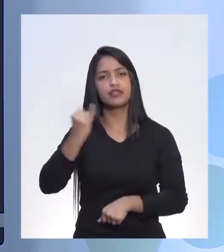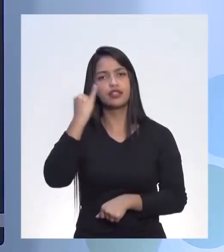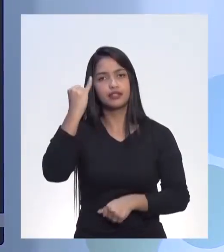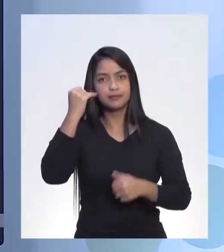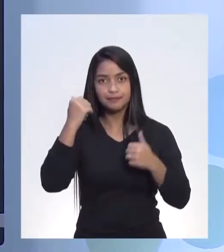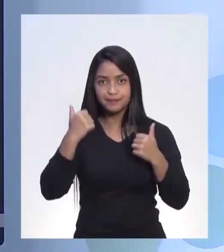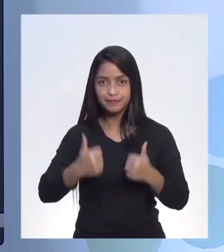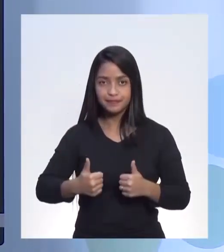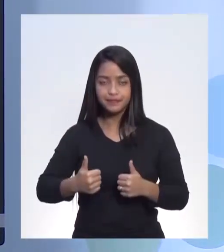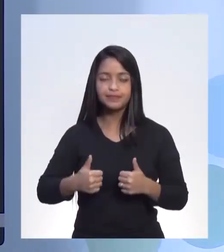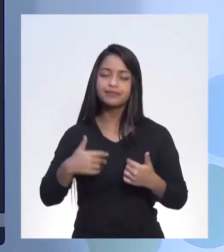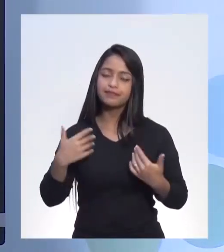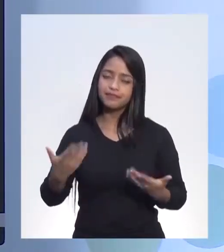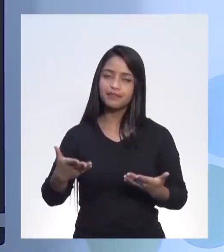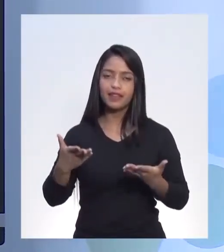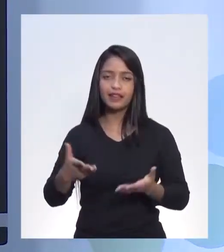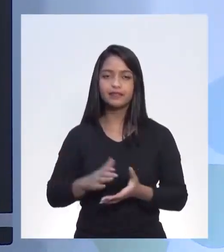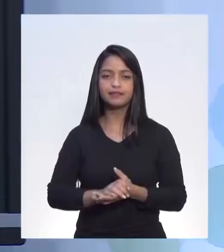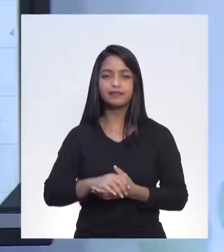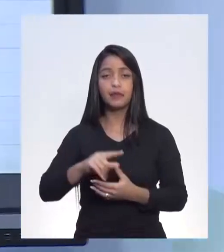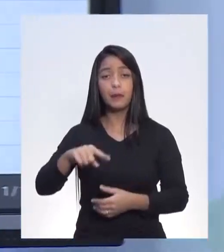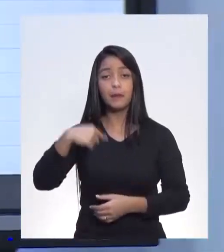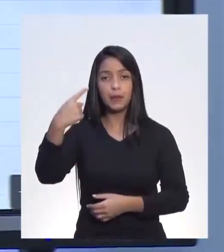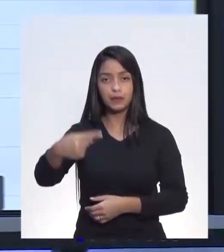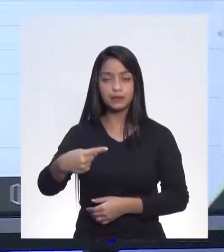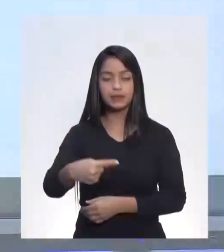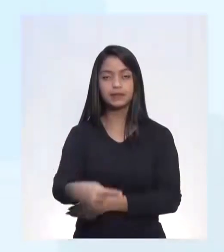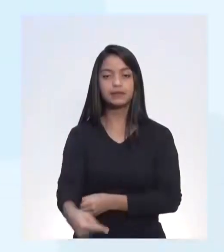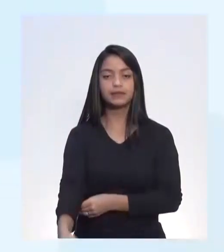bem? Então, é isso. Vamos lá na próxima.